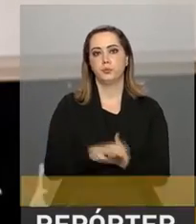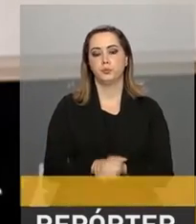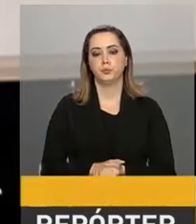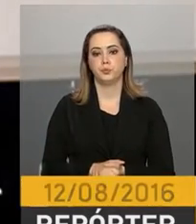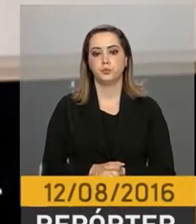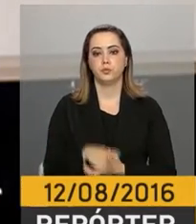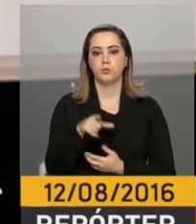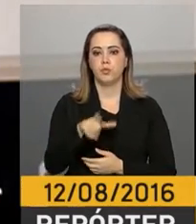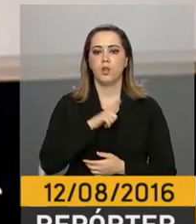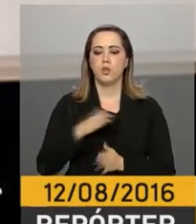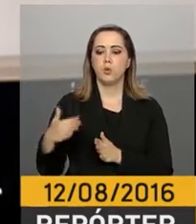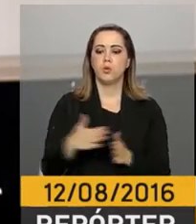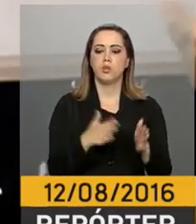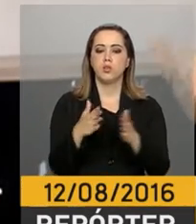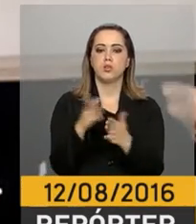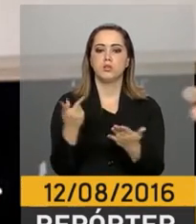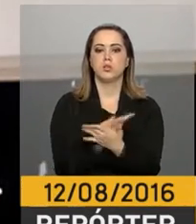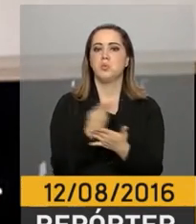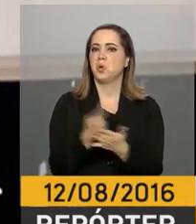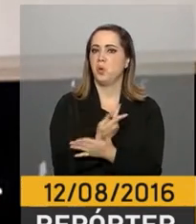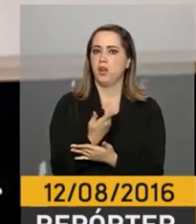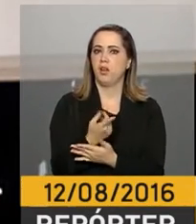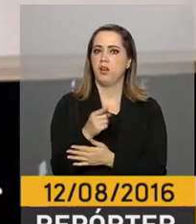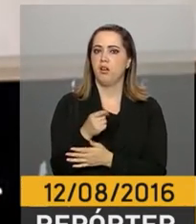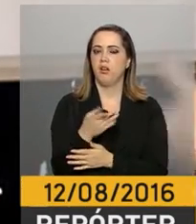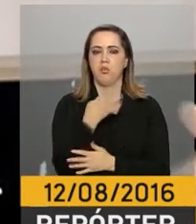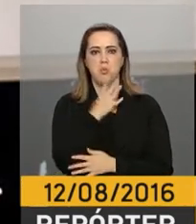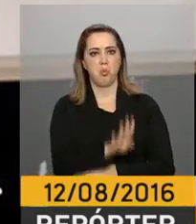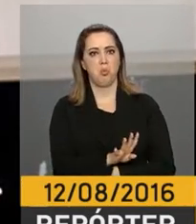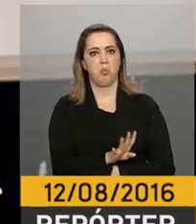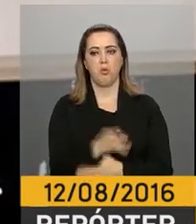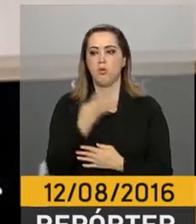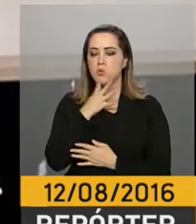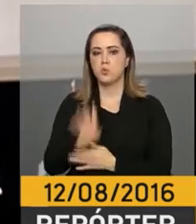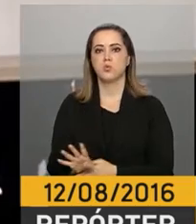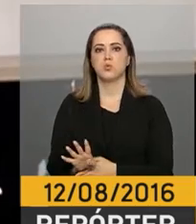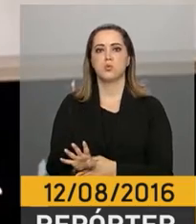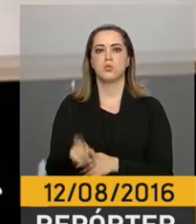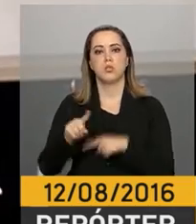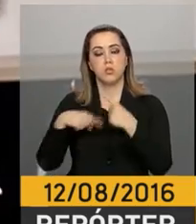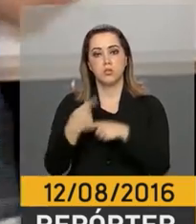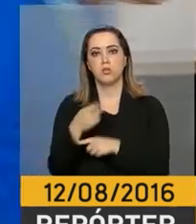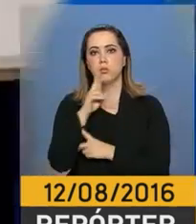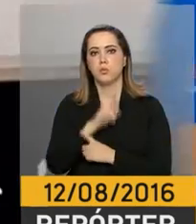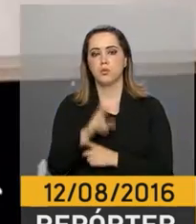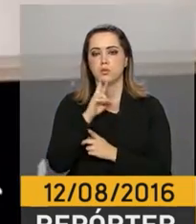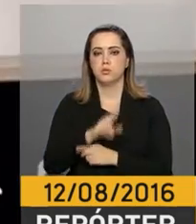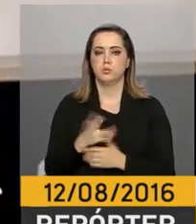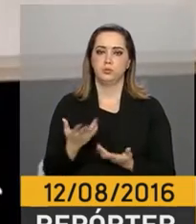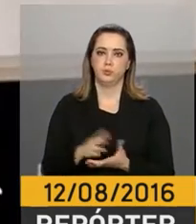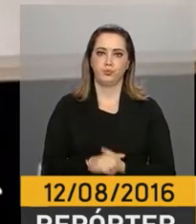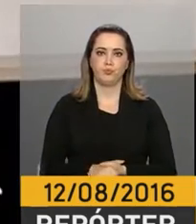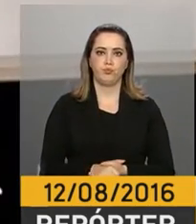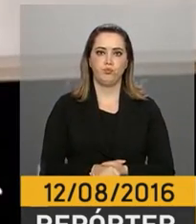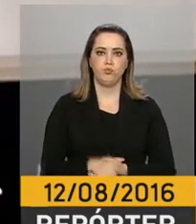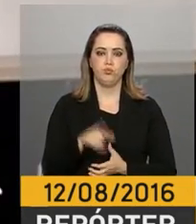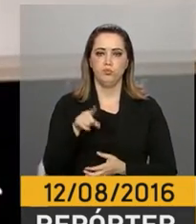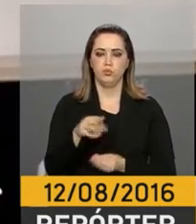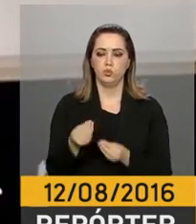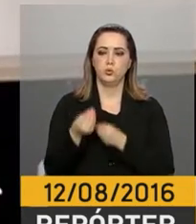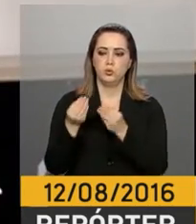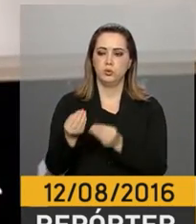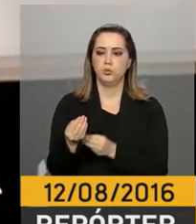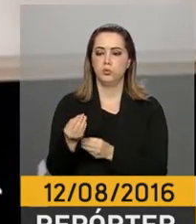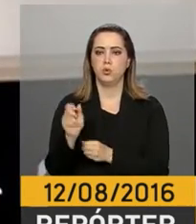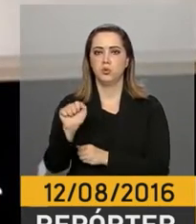quando erraram o caminho e entraram ainda... Não sei, nós temos que ouvir os dois, qualquer resposta você vai ser leviana e precipitada. Mas isso não pode dar um sinal